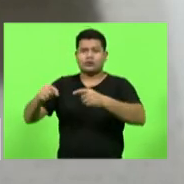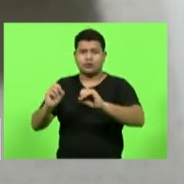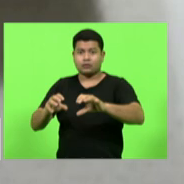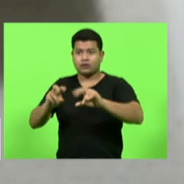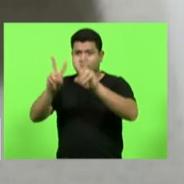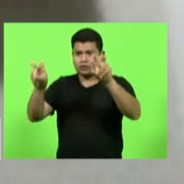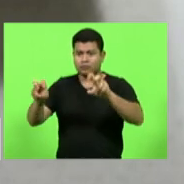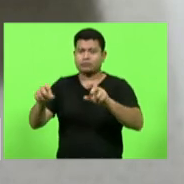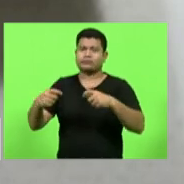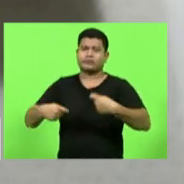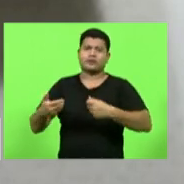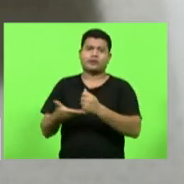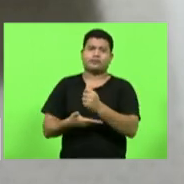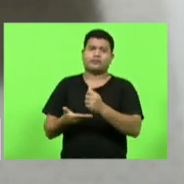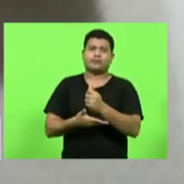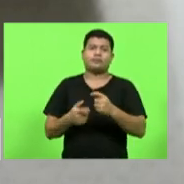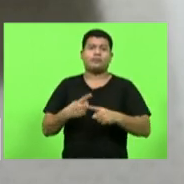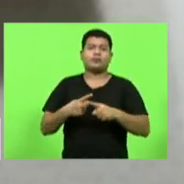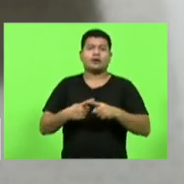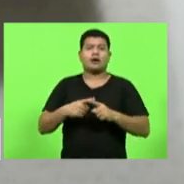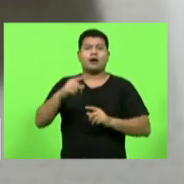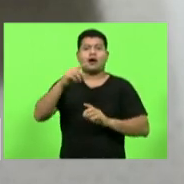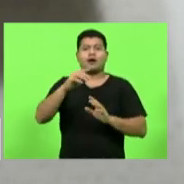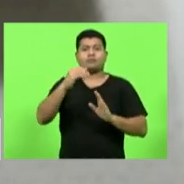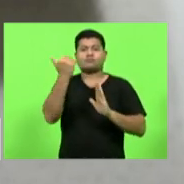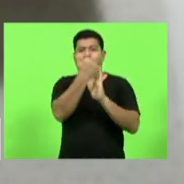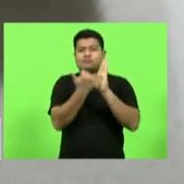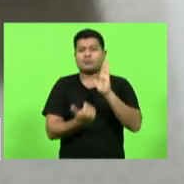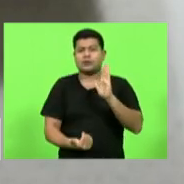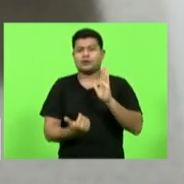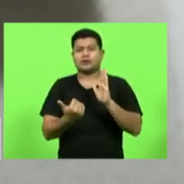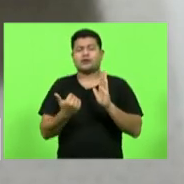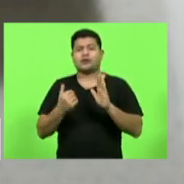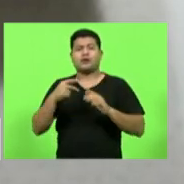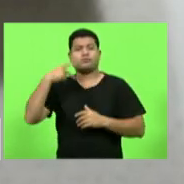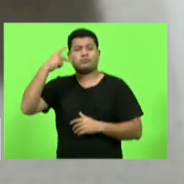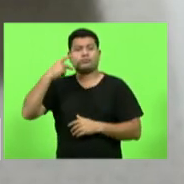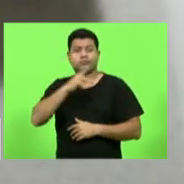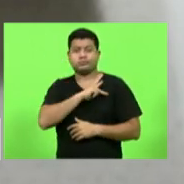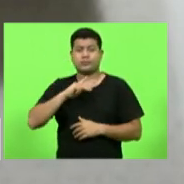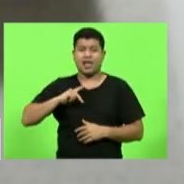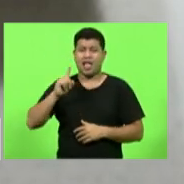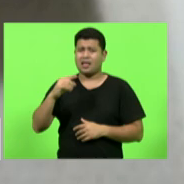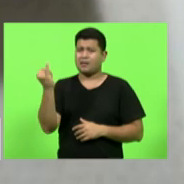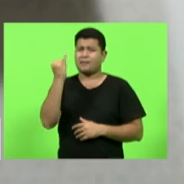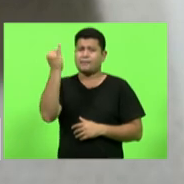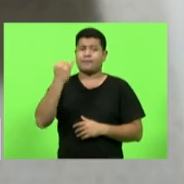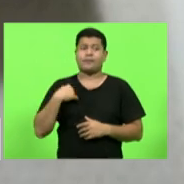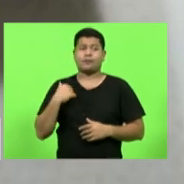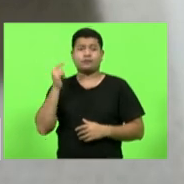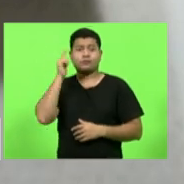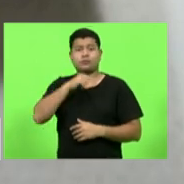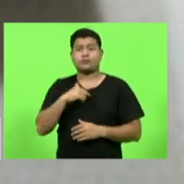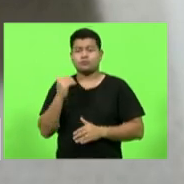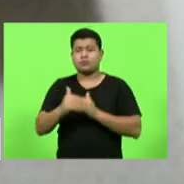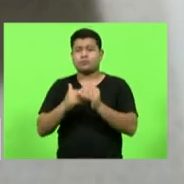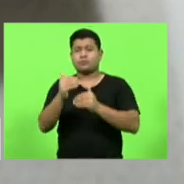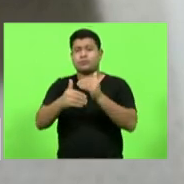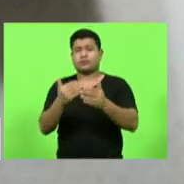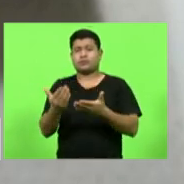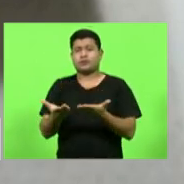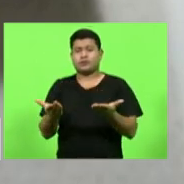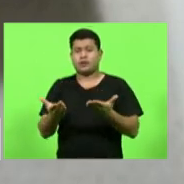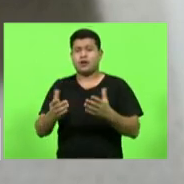porque o planejamento da política pública ele é essencial para que nós possamos dar concretude ao bom andamento do ciclo da